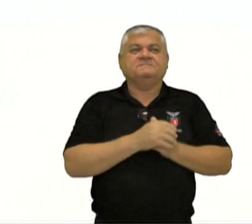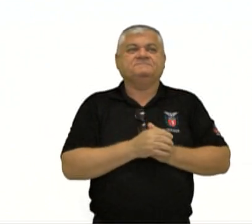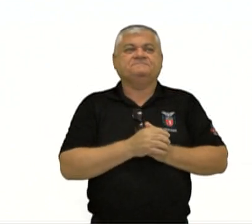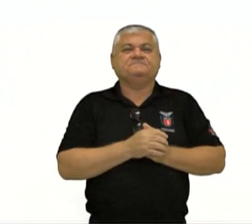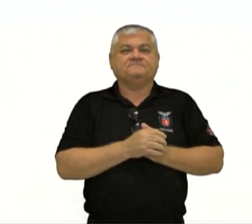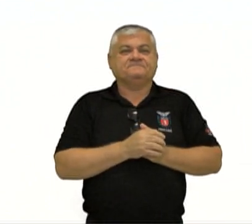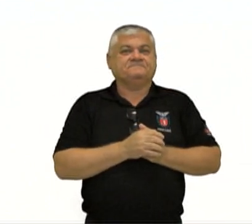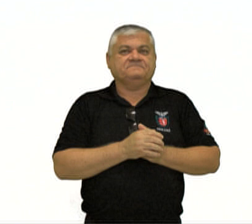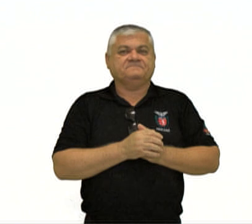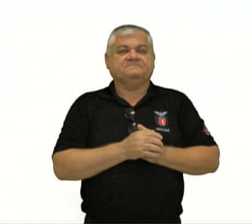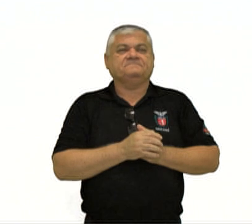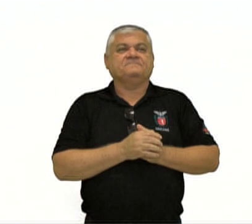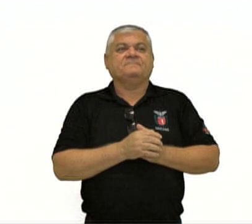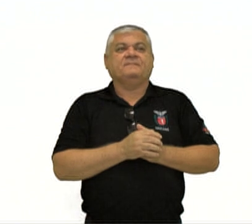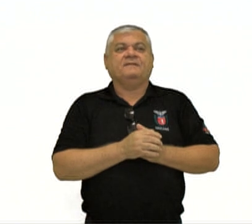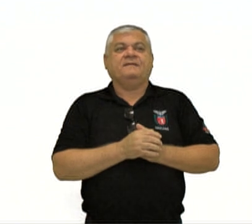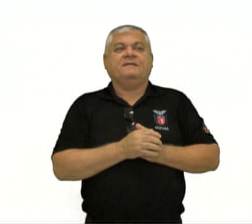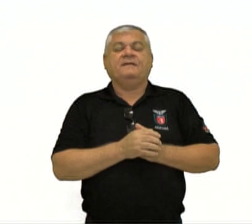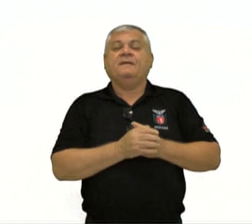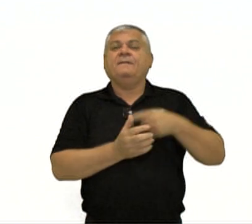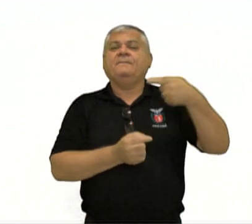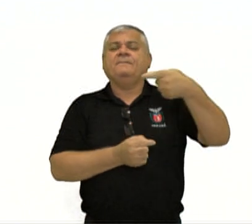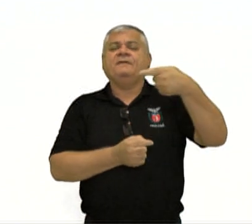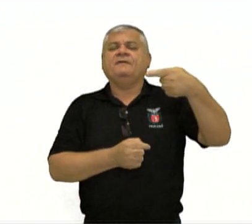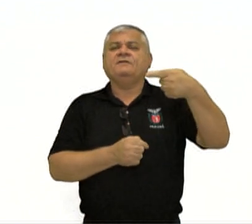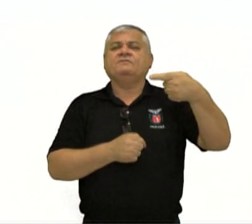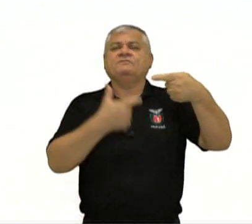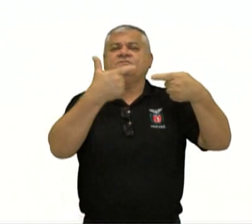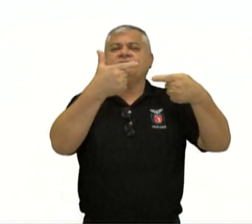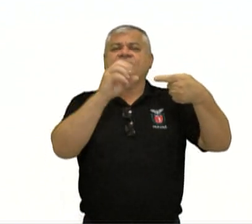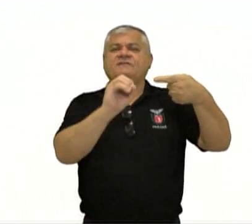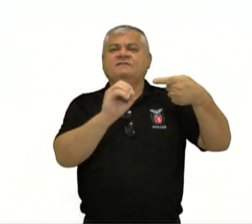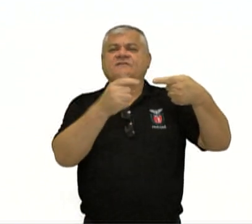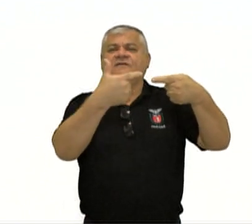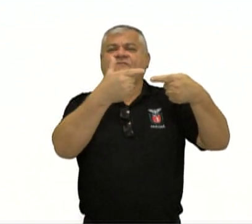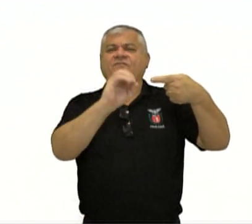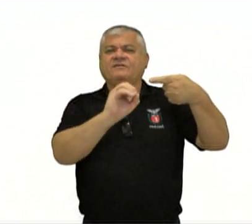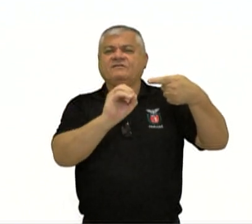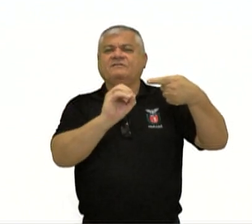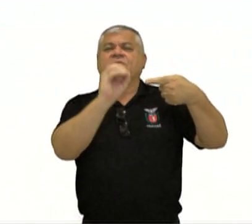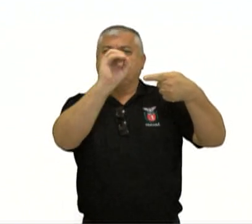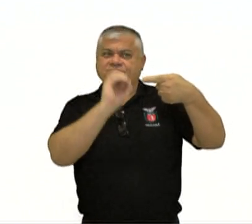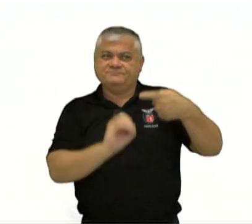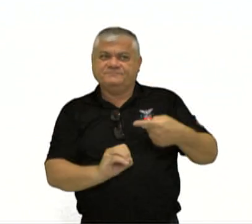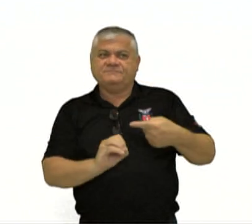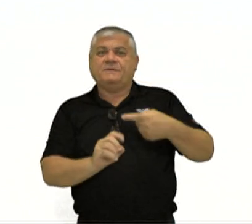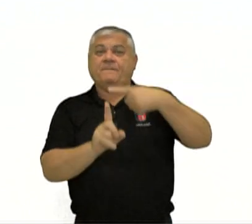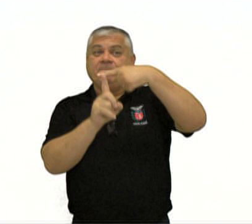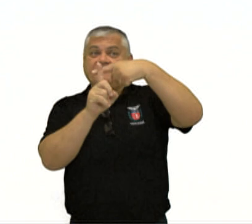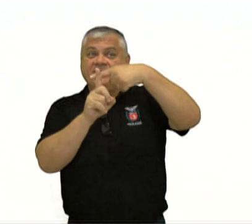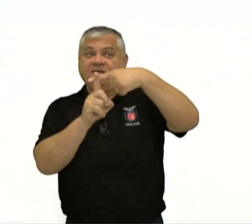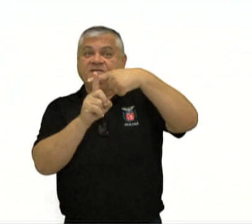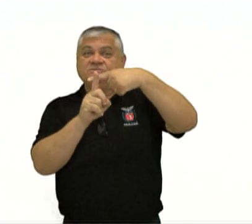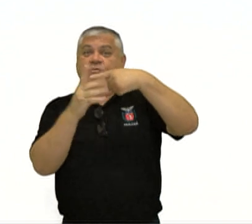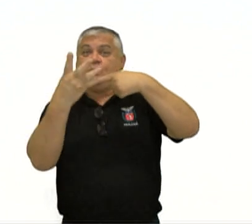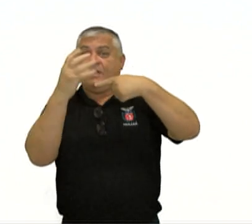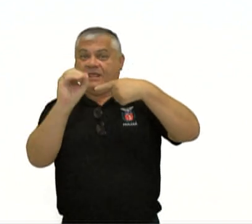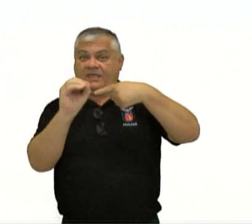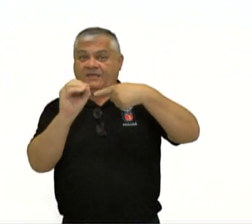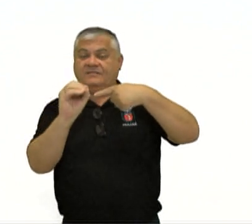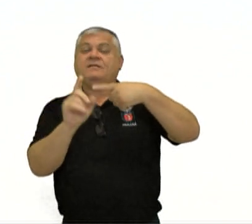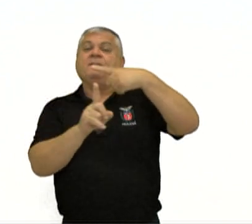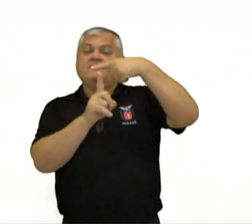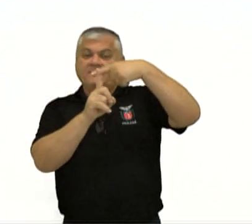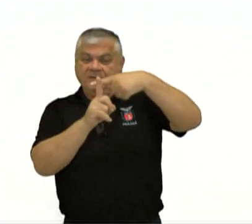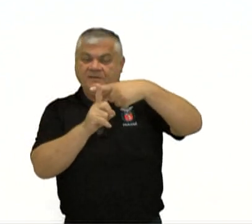sem. Não se assustem com isso. O menos 20, a gente abaixa como menos 20. O mais 40, o mais aqui no meio eu não posso